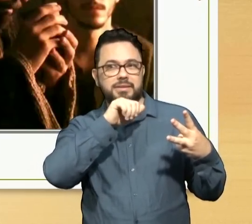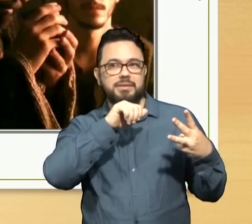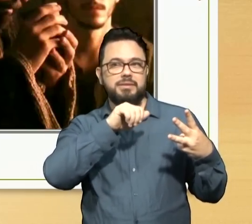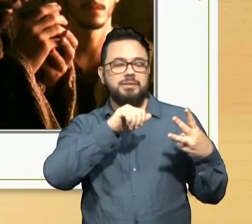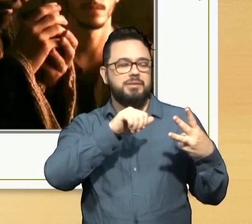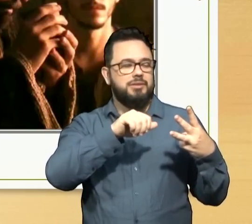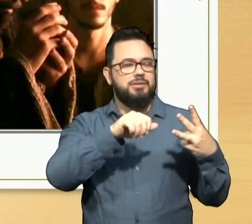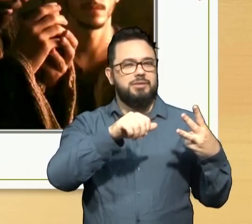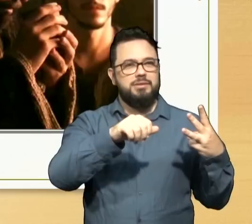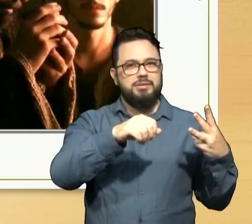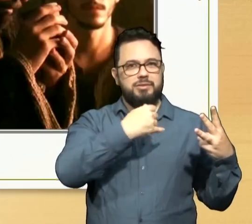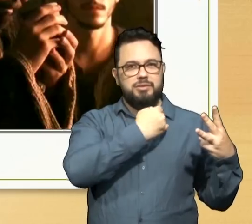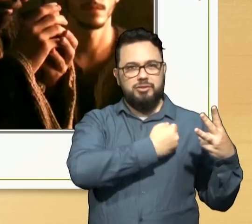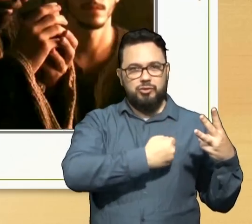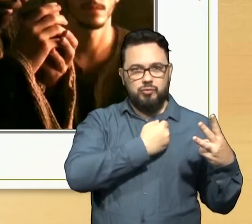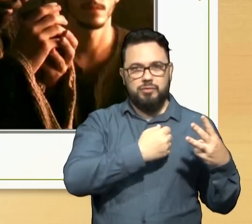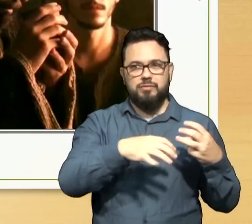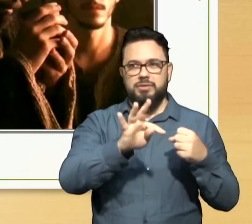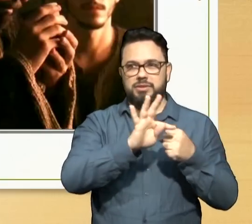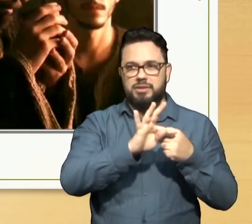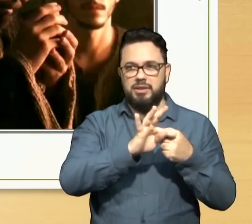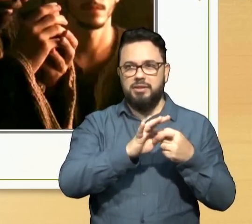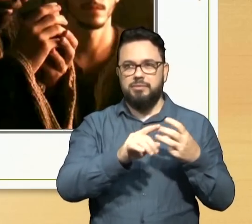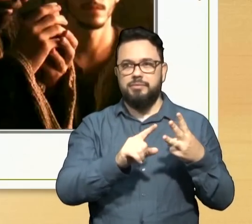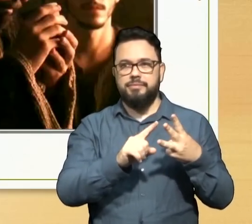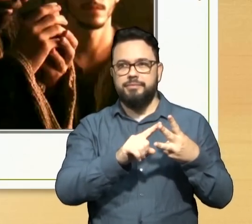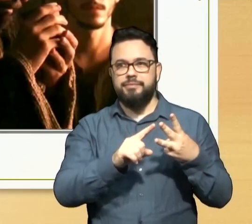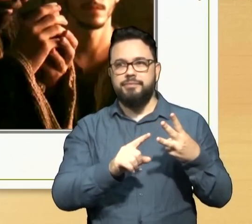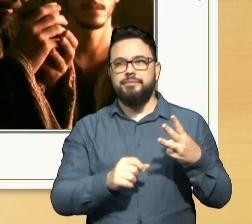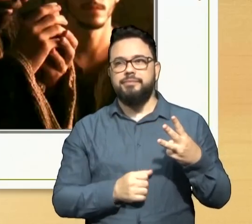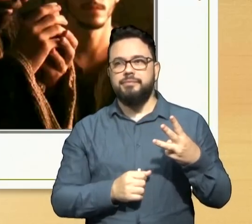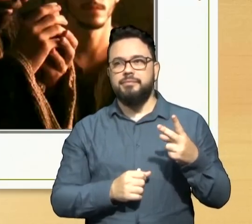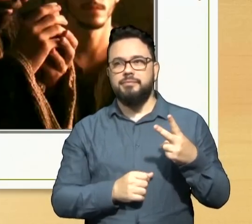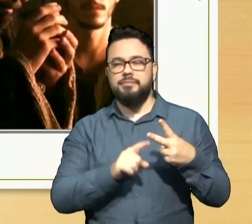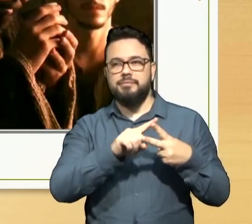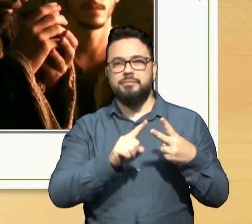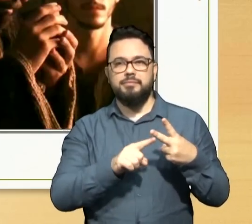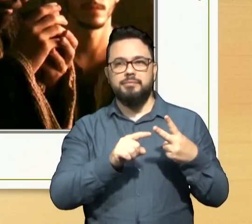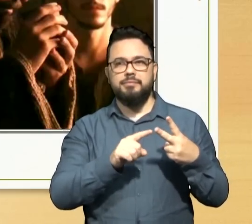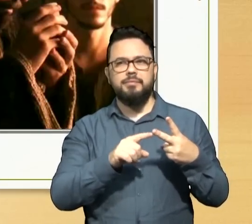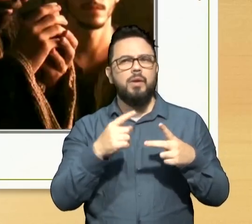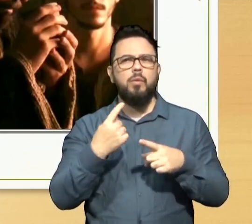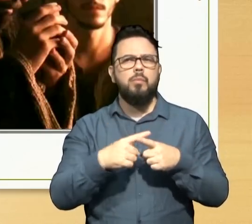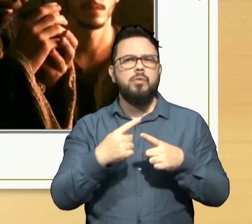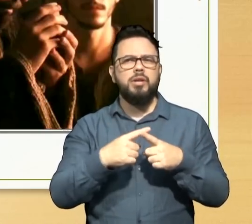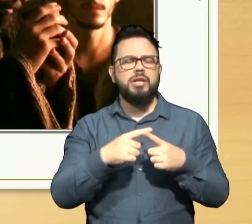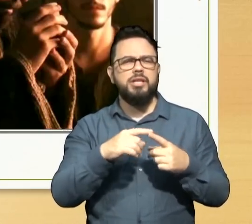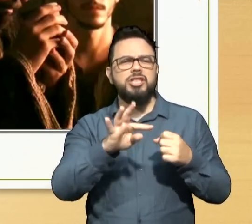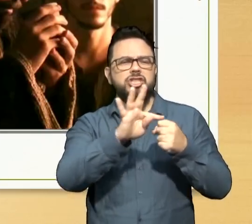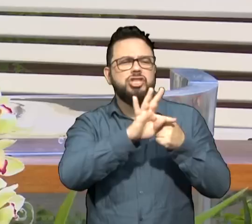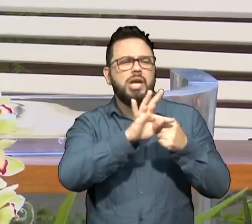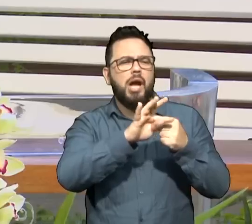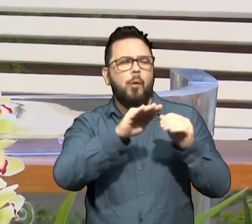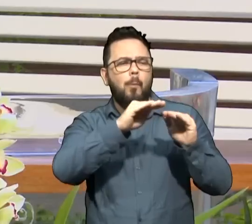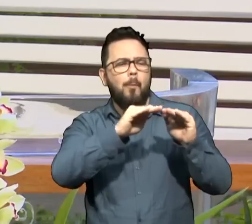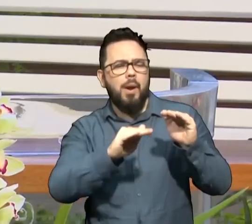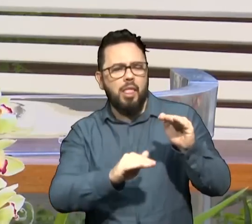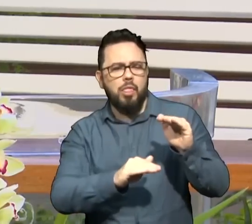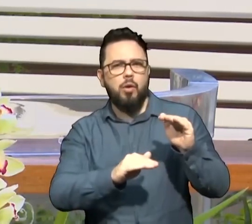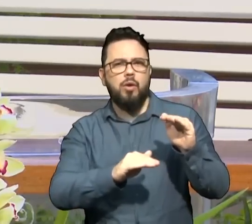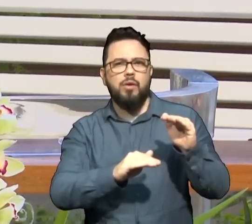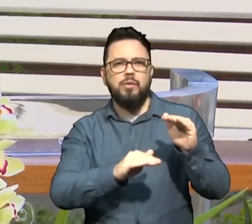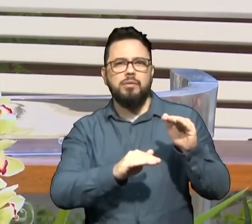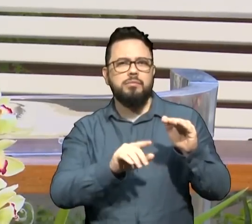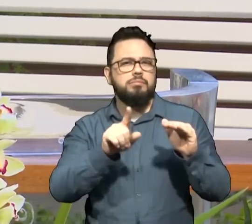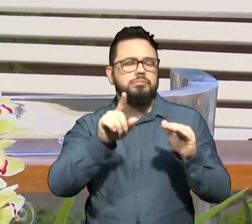menor e de José raciocine comigo por que Tiago o menor que que